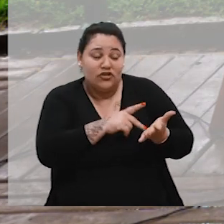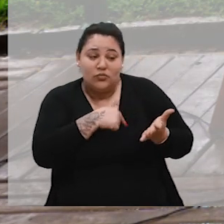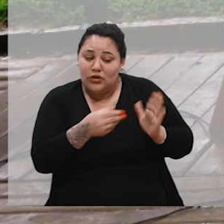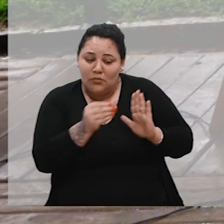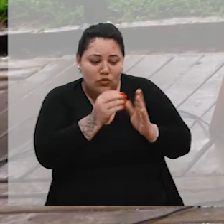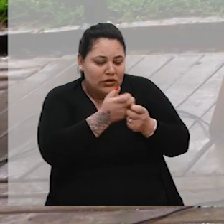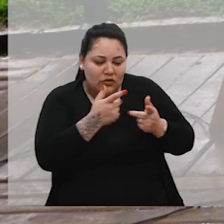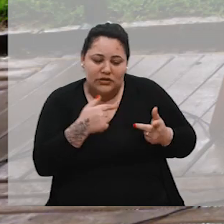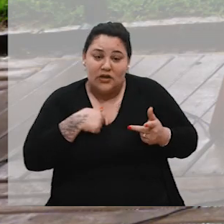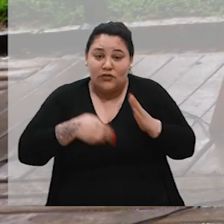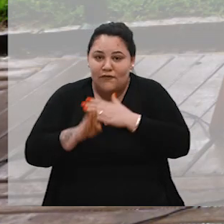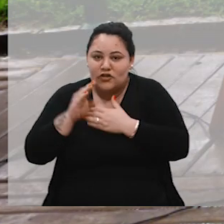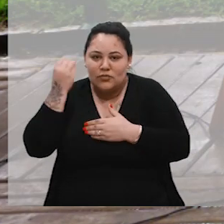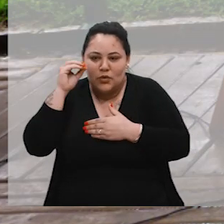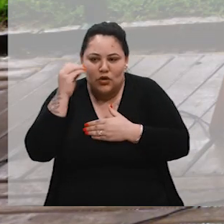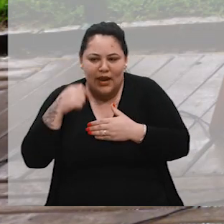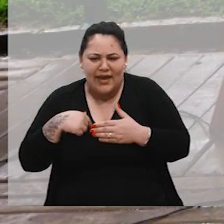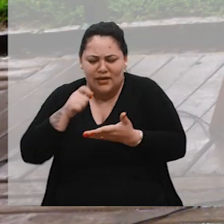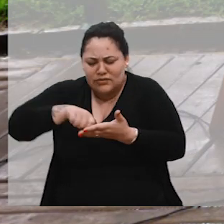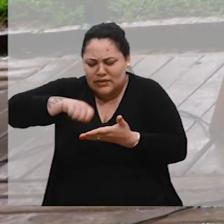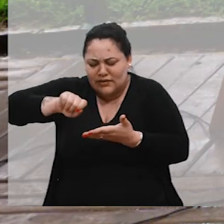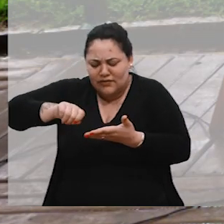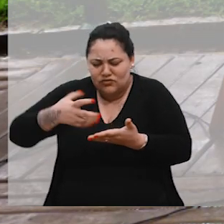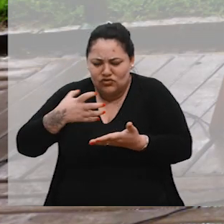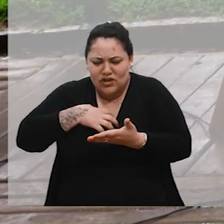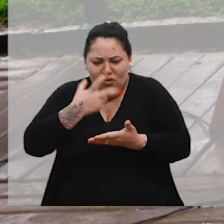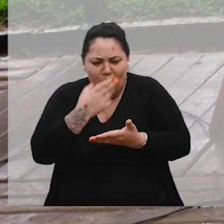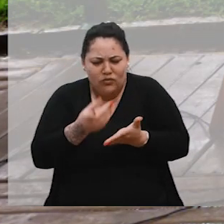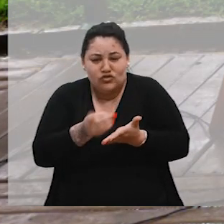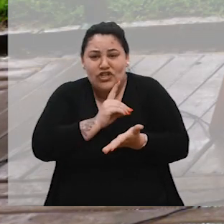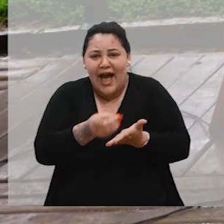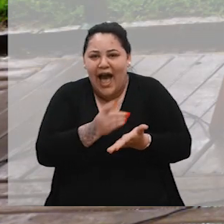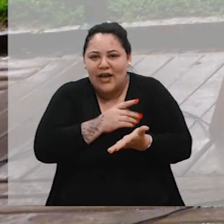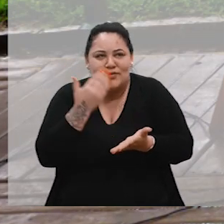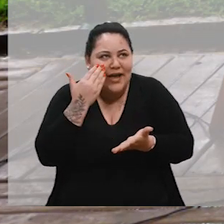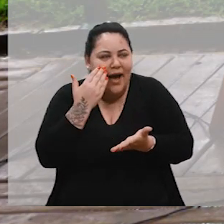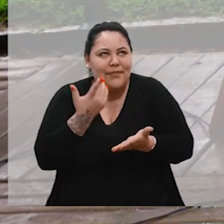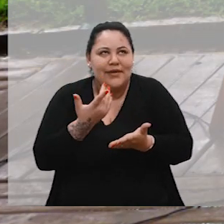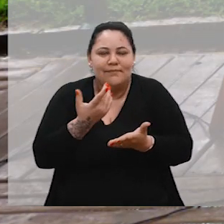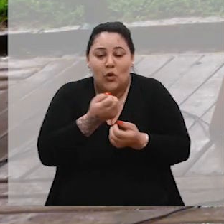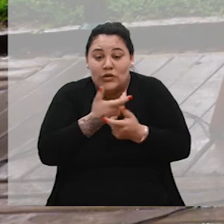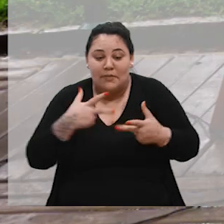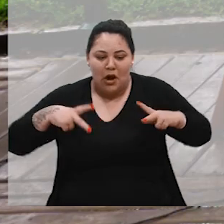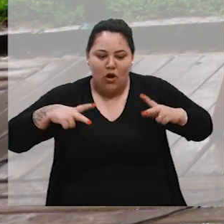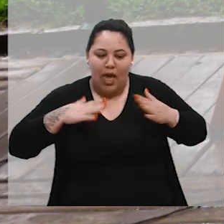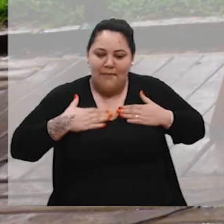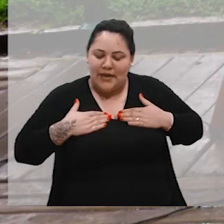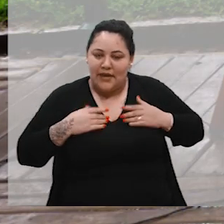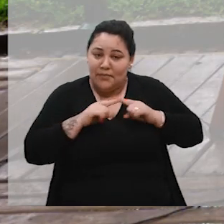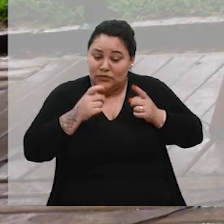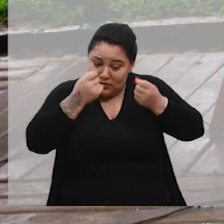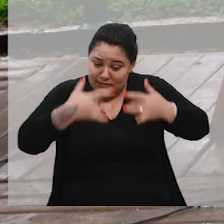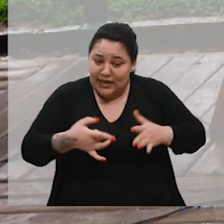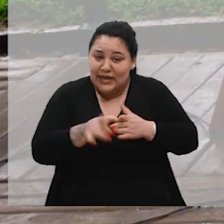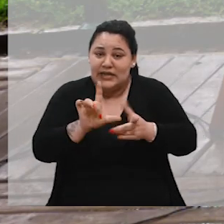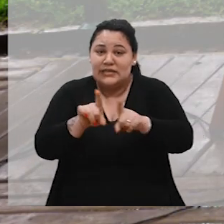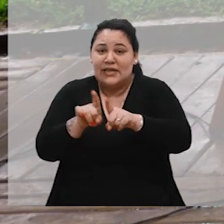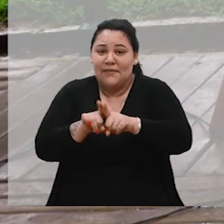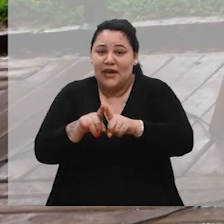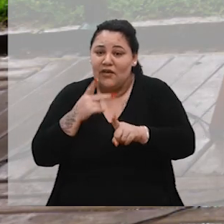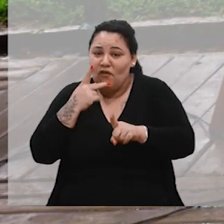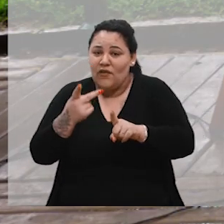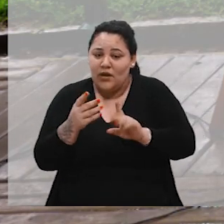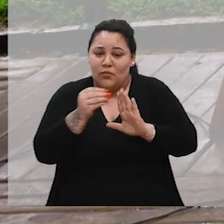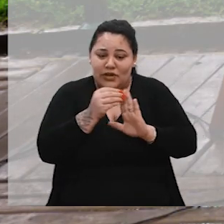diário. Eu não imaginei que seria um livro, mas como as coisas, né, se Sim, impõem, foi. como eu disse antes, ele foi